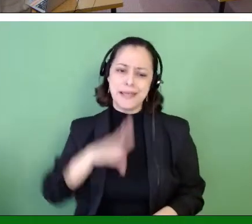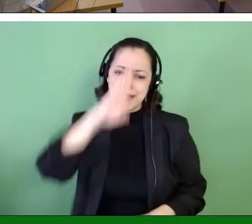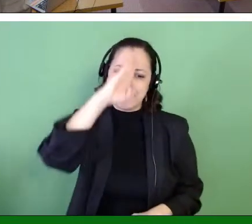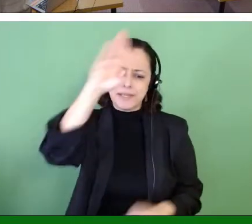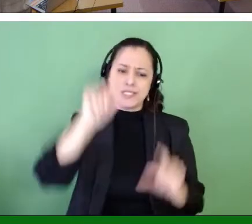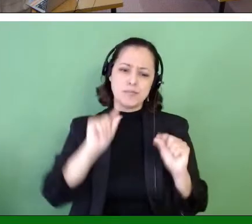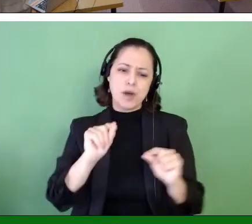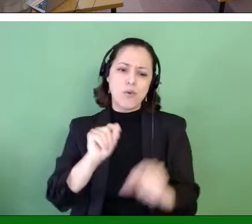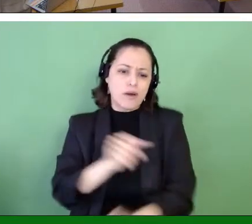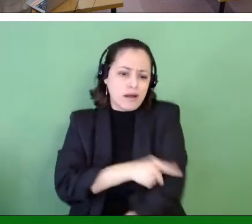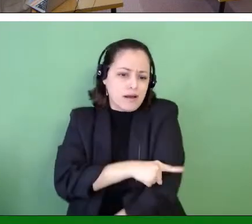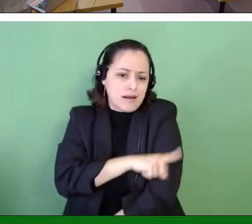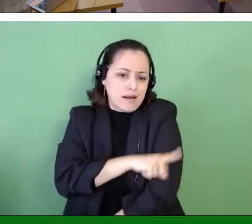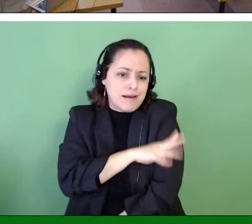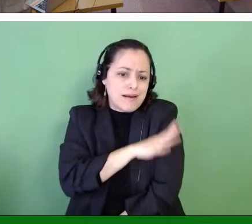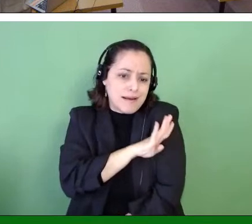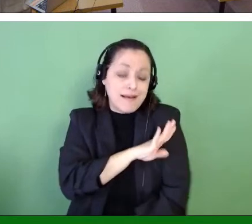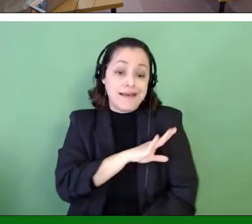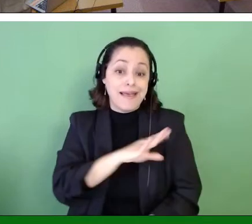nível esperado,